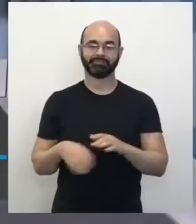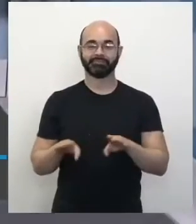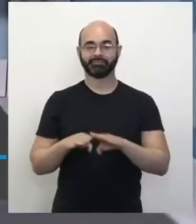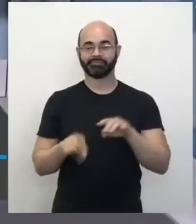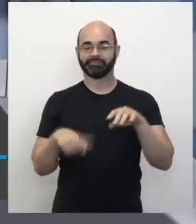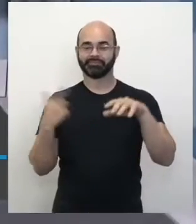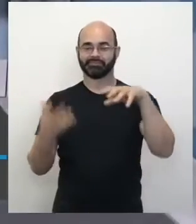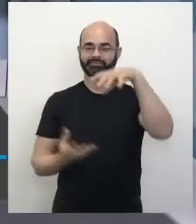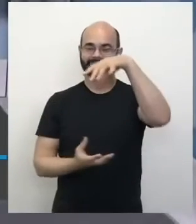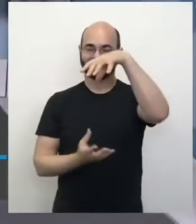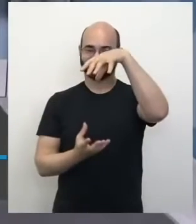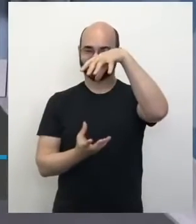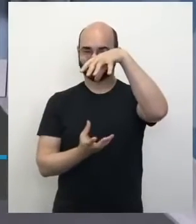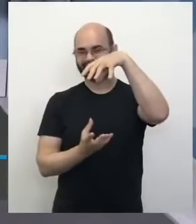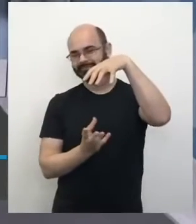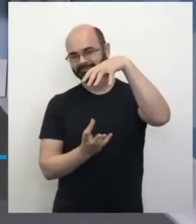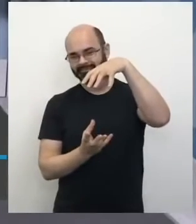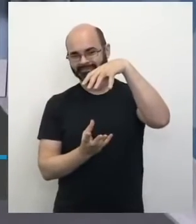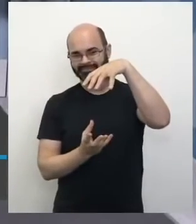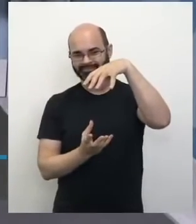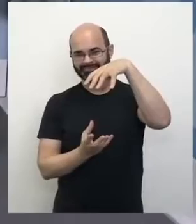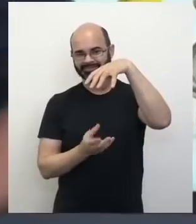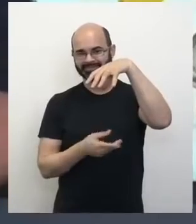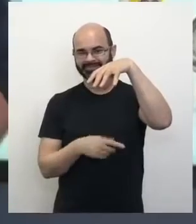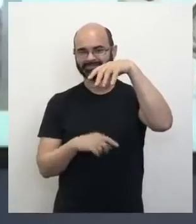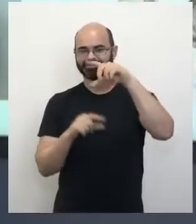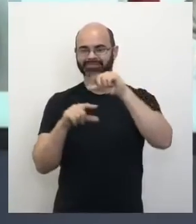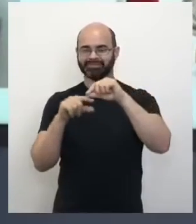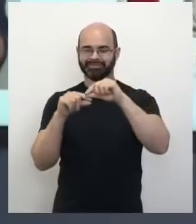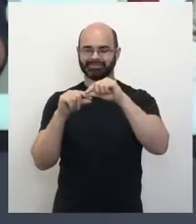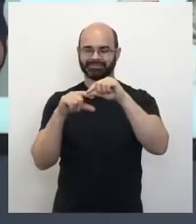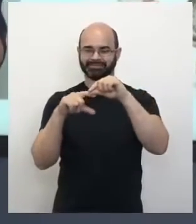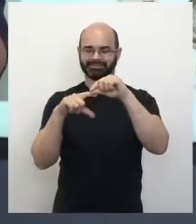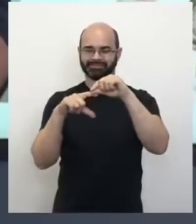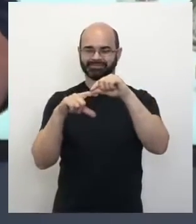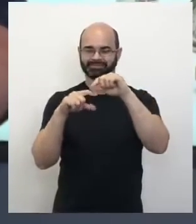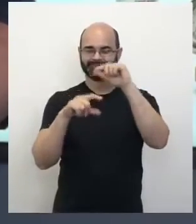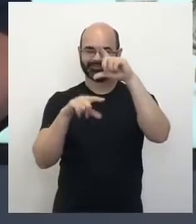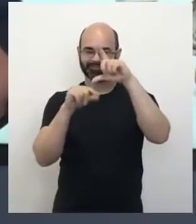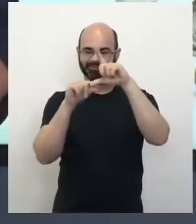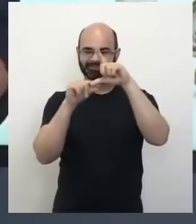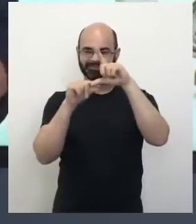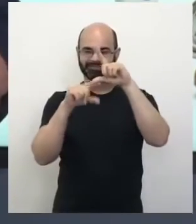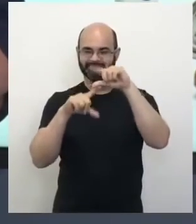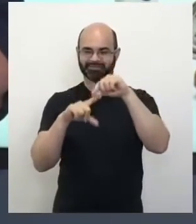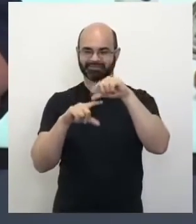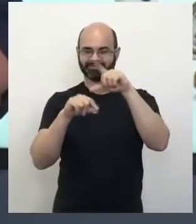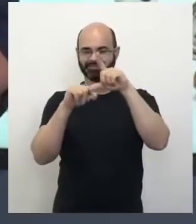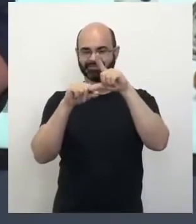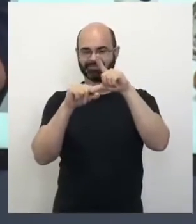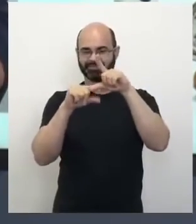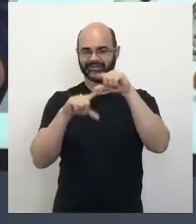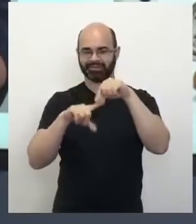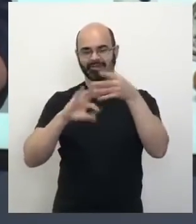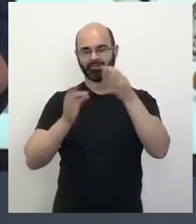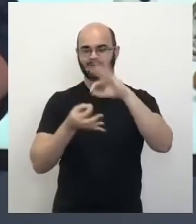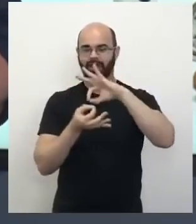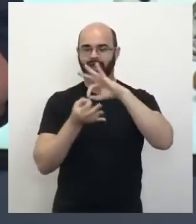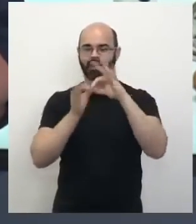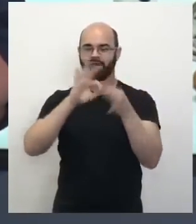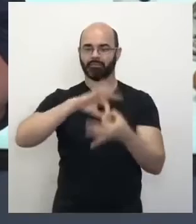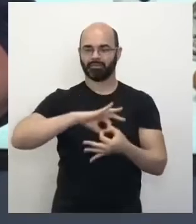também, ó. Esse aqui eu roubei. A senhora Janaína não estava na sala, roubei a ampulheta. Ampulheta.